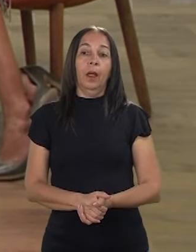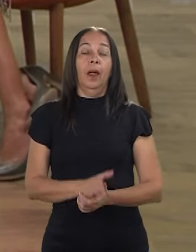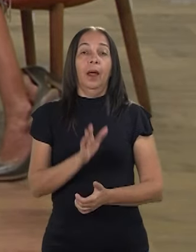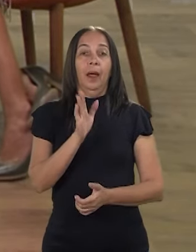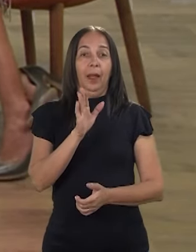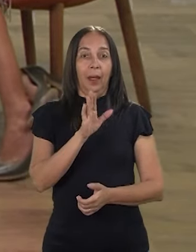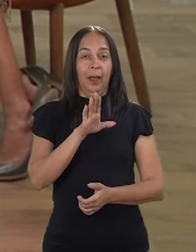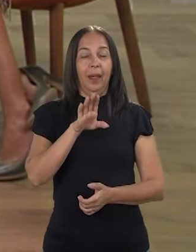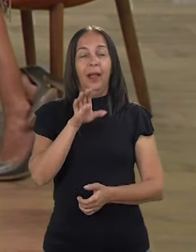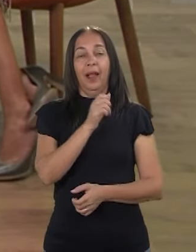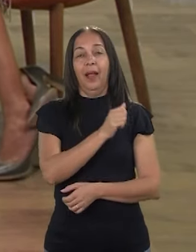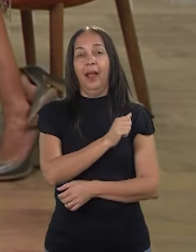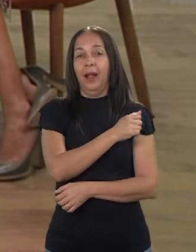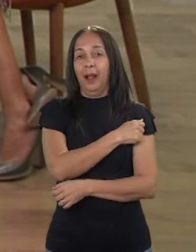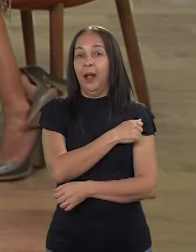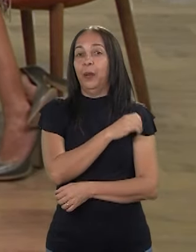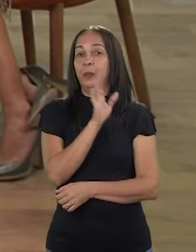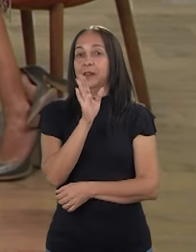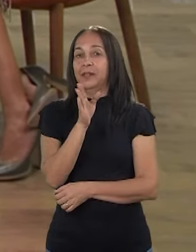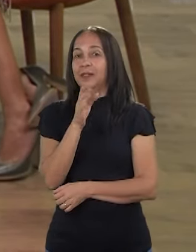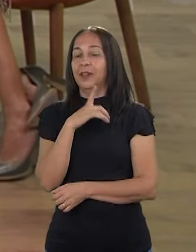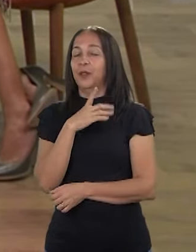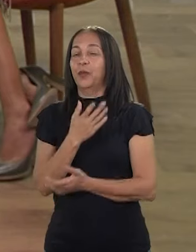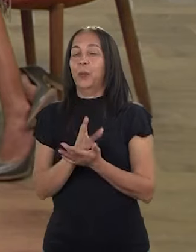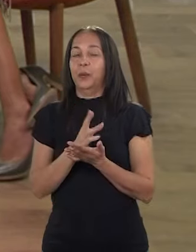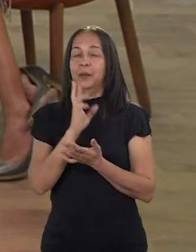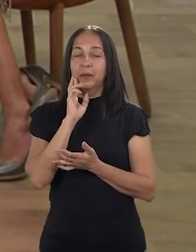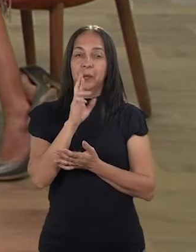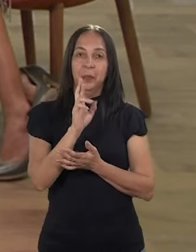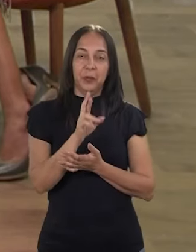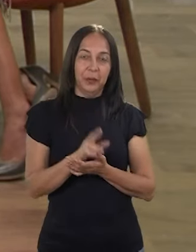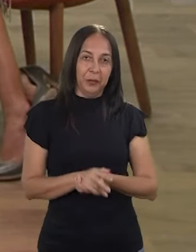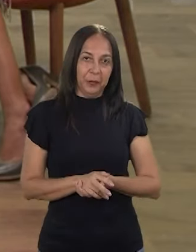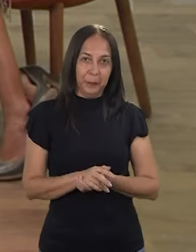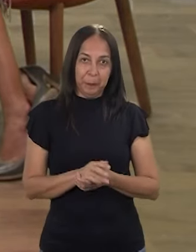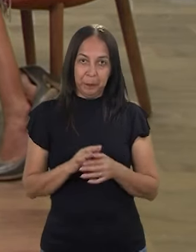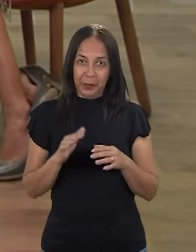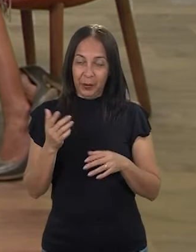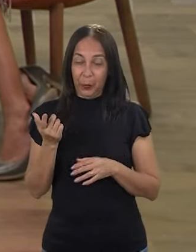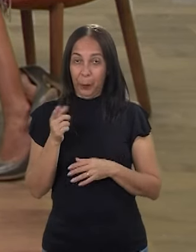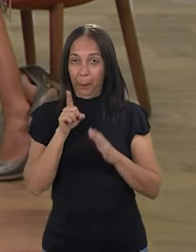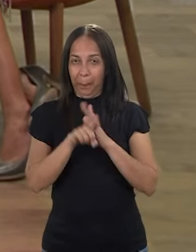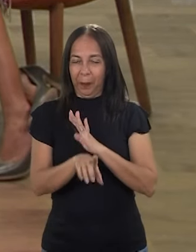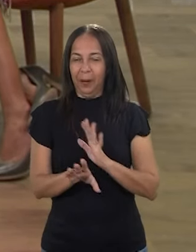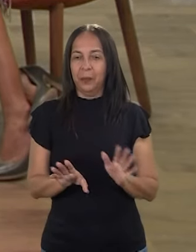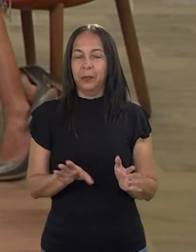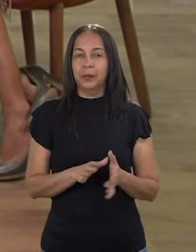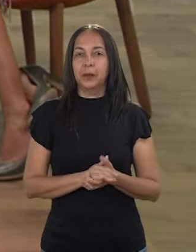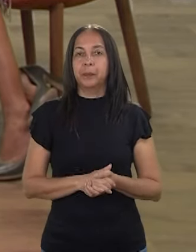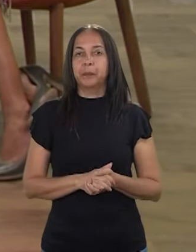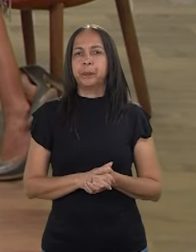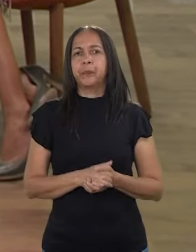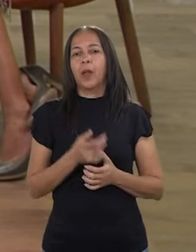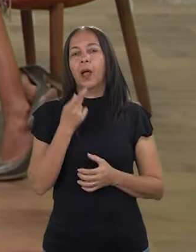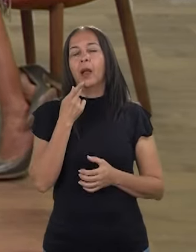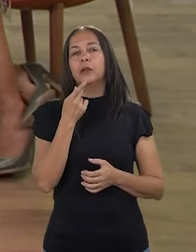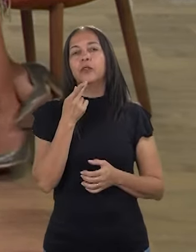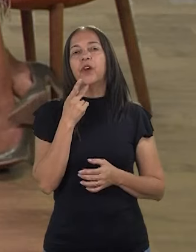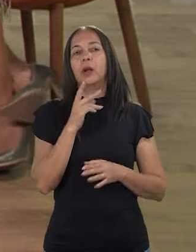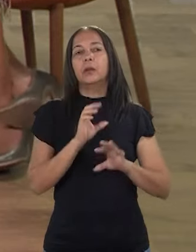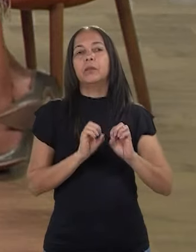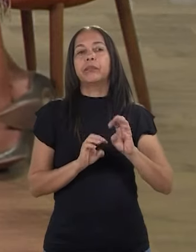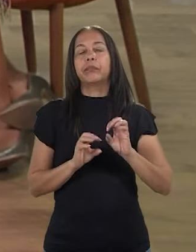algumas respostas bem completas né Eu disse que eu não ia fazer nenhuma pergunta agora mas também eu sou sou muito empolgada eu não consigo que é a gente fala muito sobre